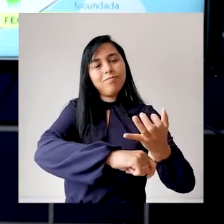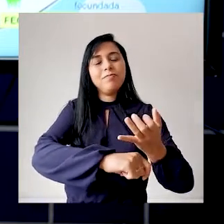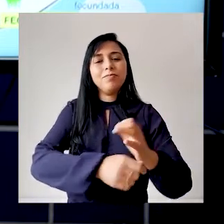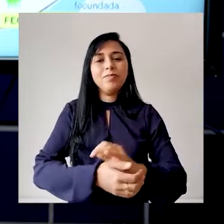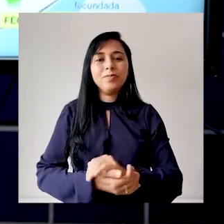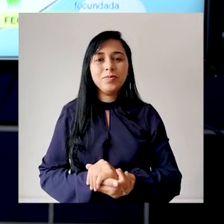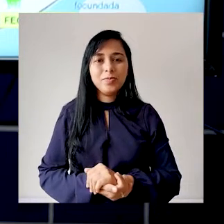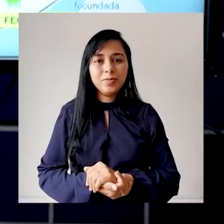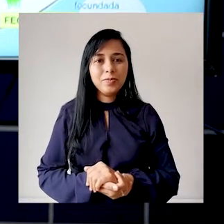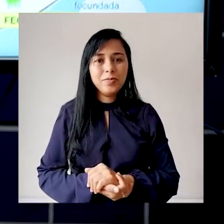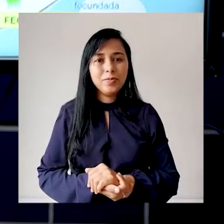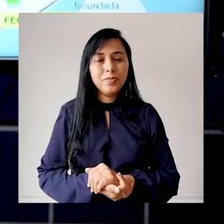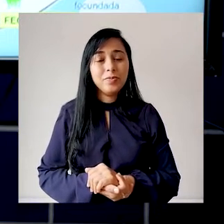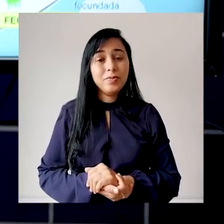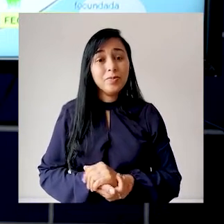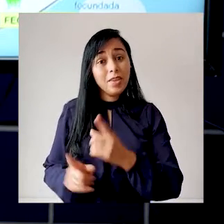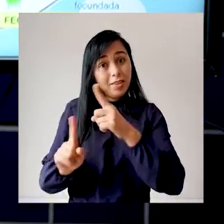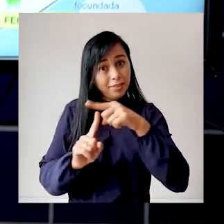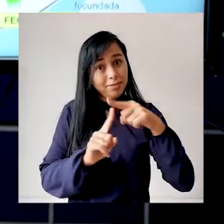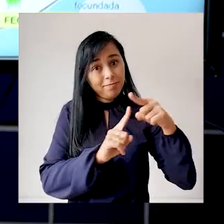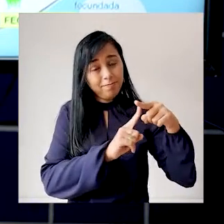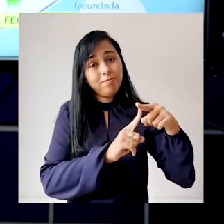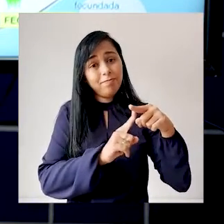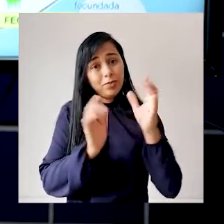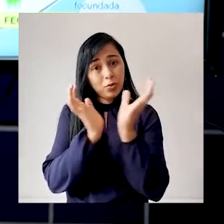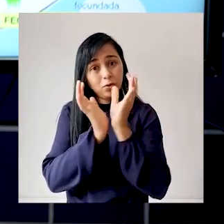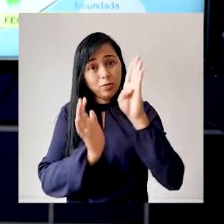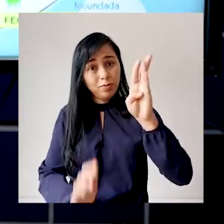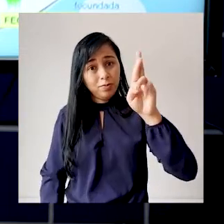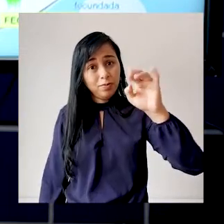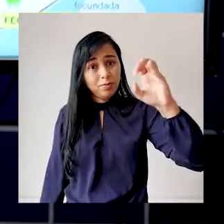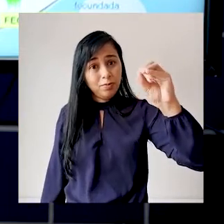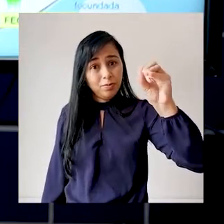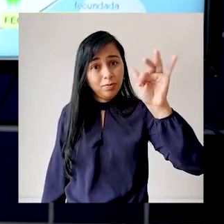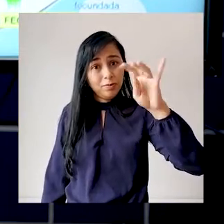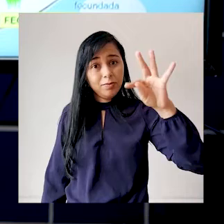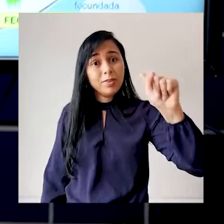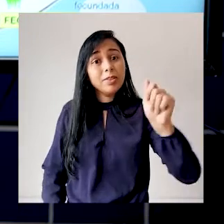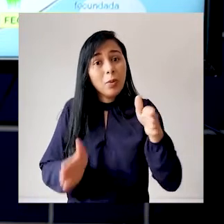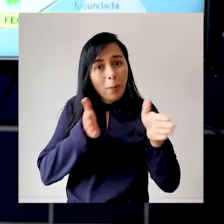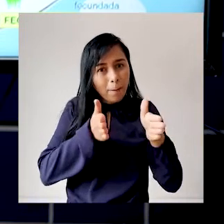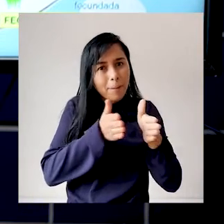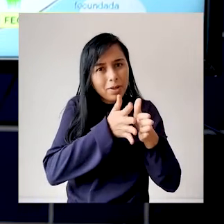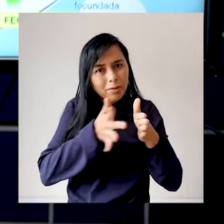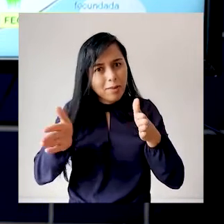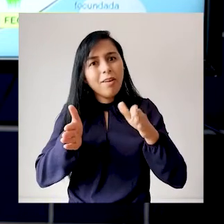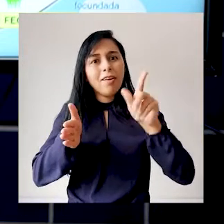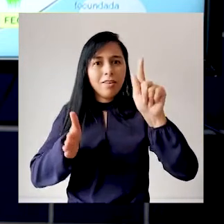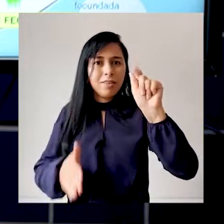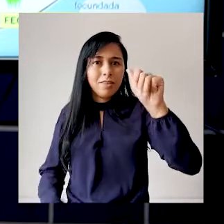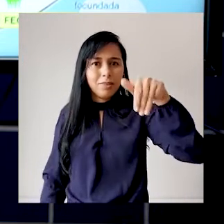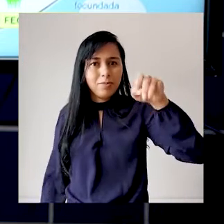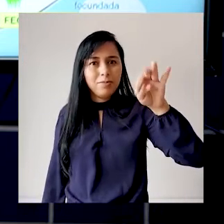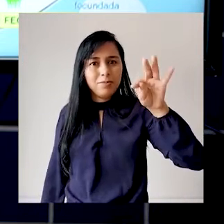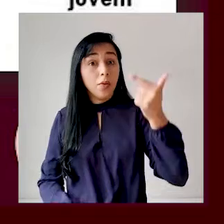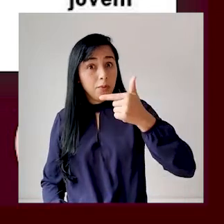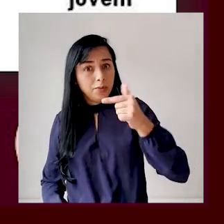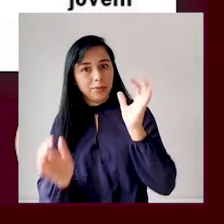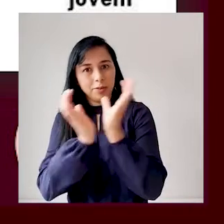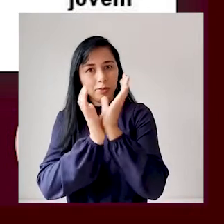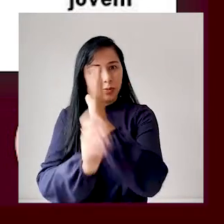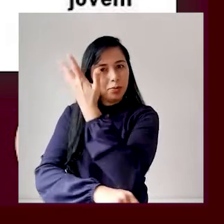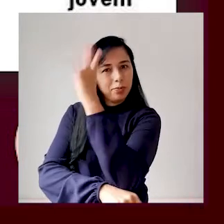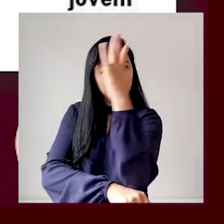jovem. Nesse tipo de planta, a fase mais duradoura é o gametófito.